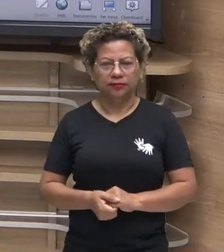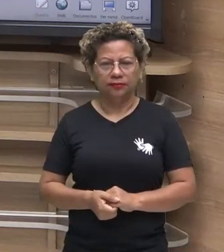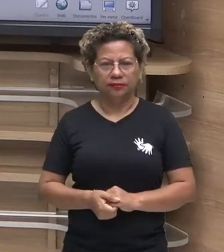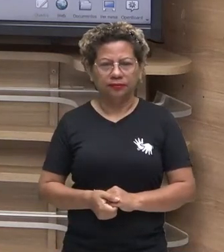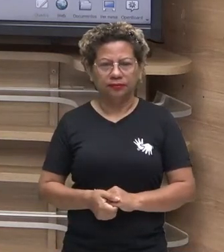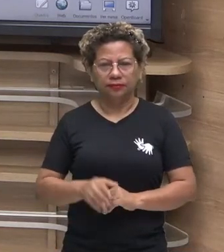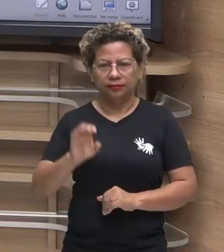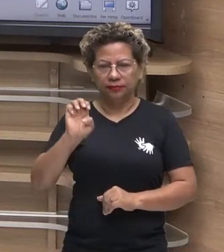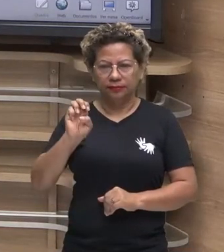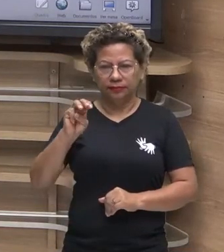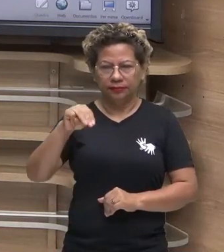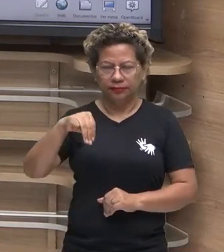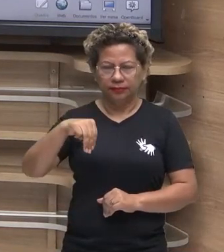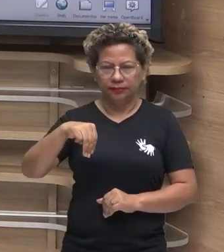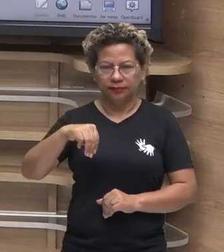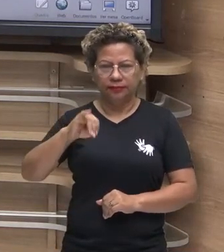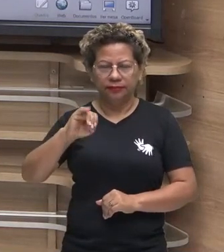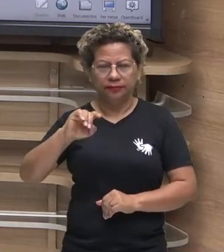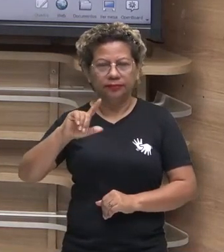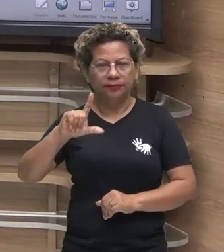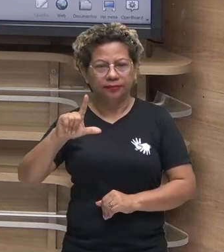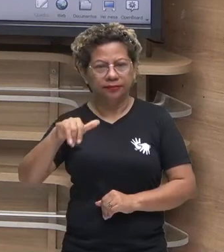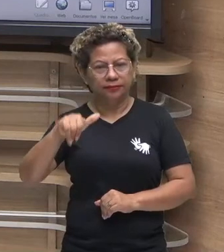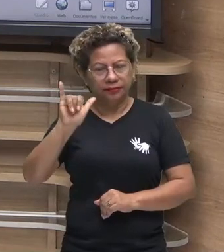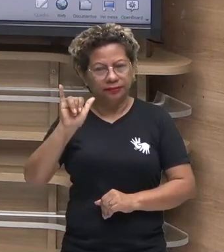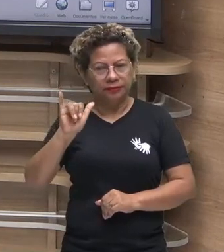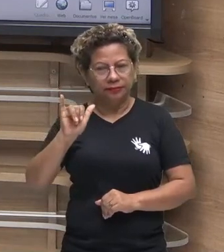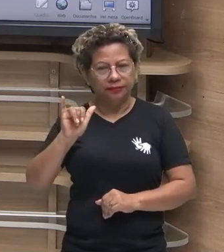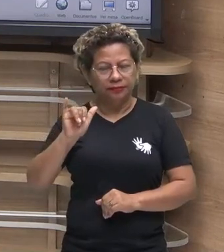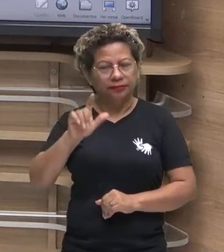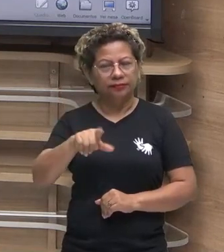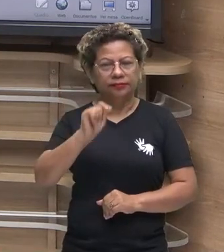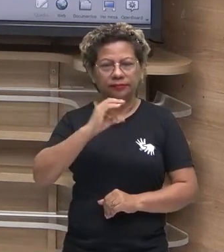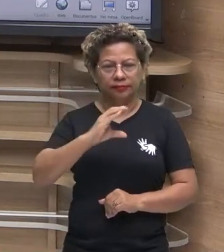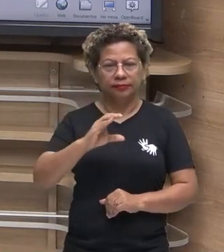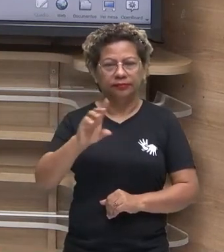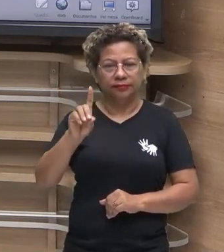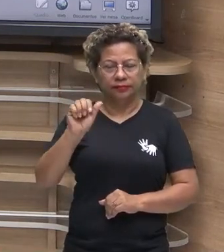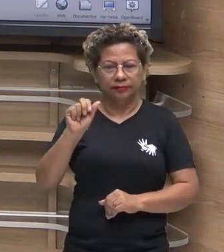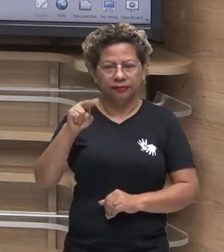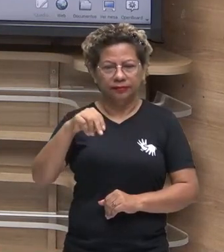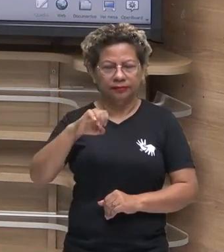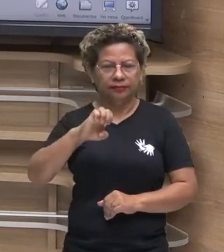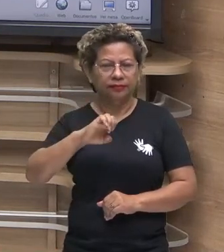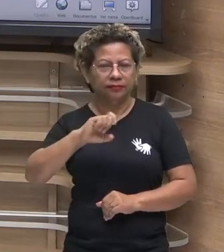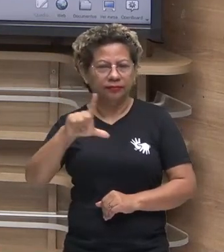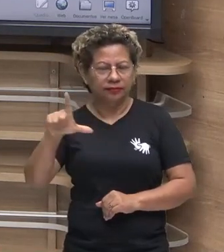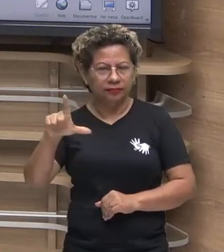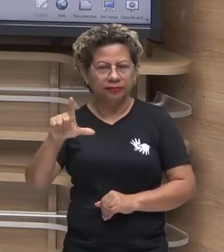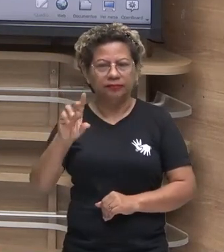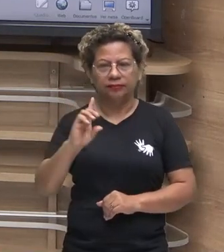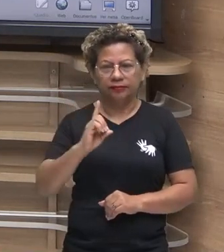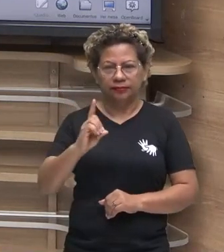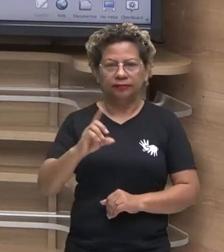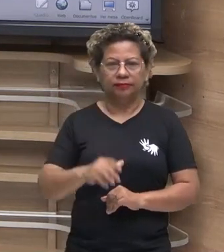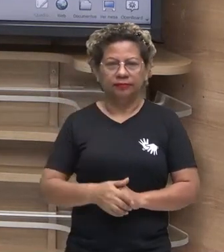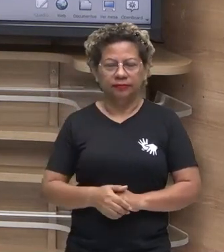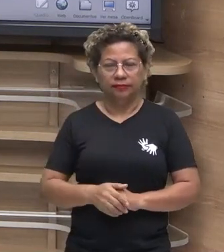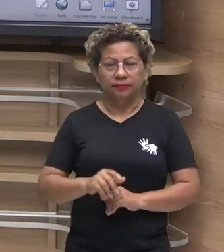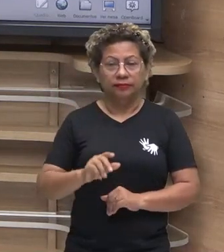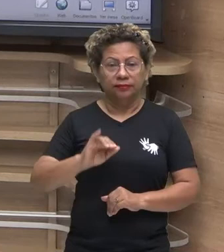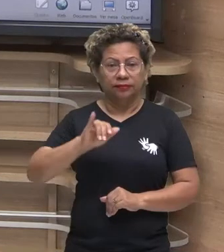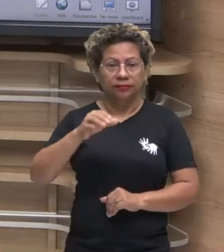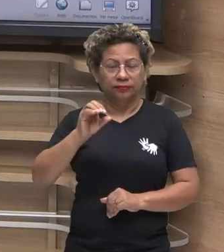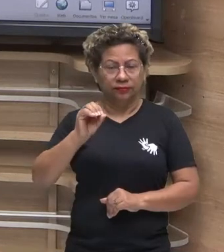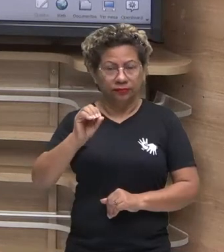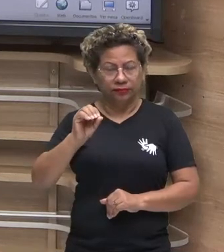A Emily acha que é C. Daniel discorda, acha que é D. O Johnny acha também que é D.